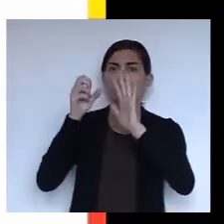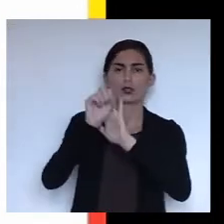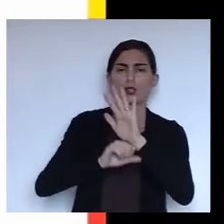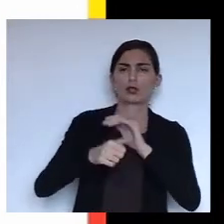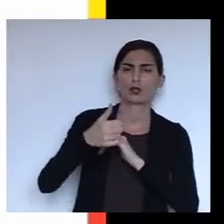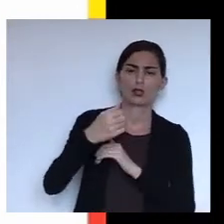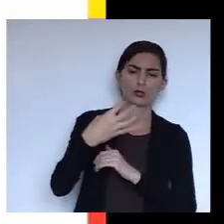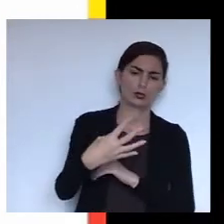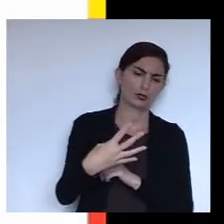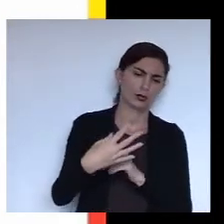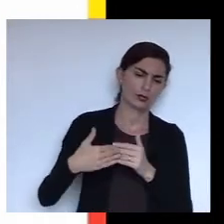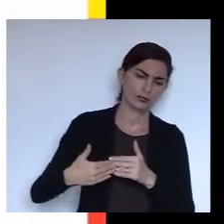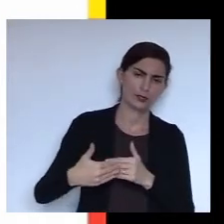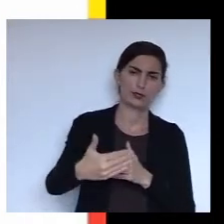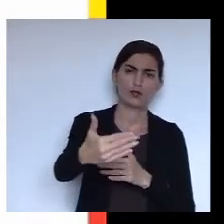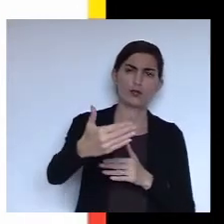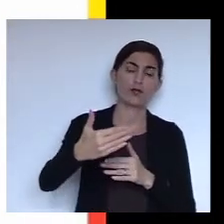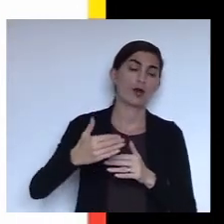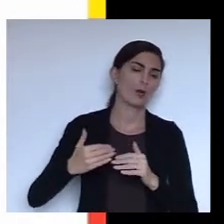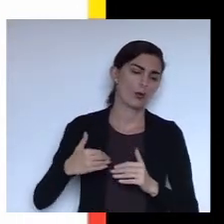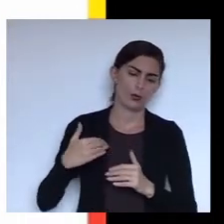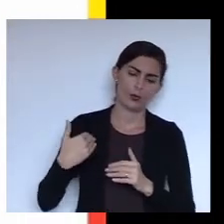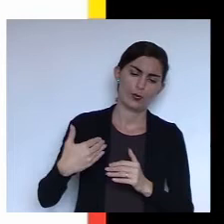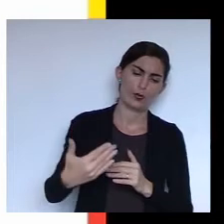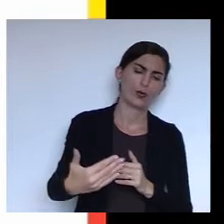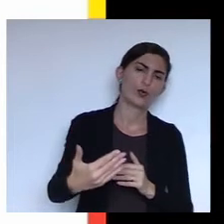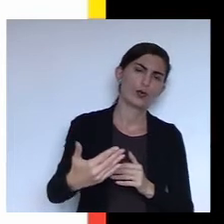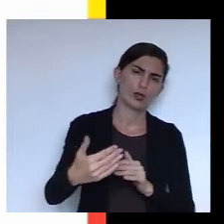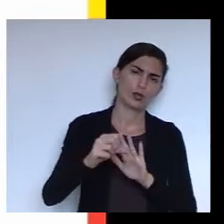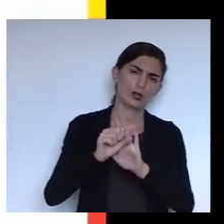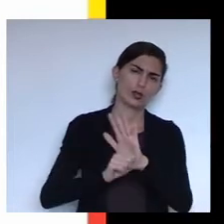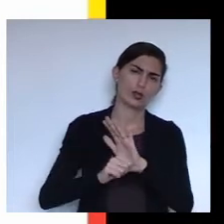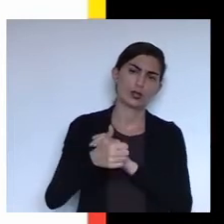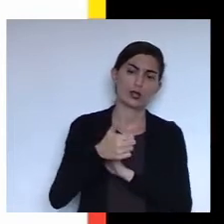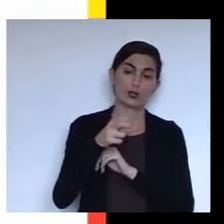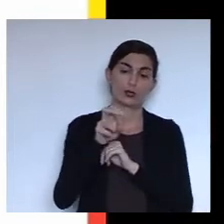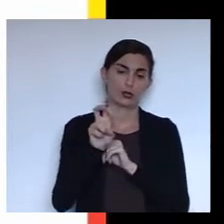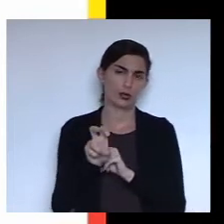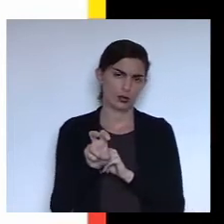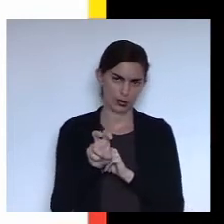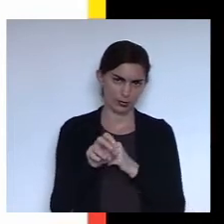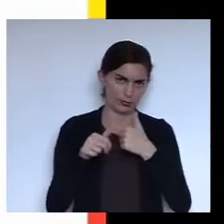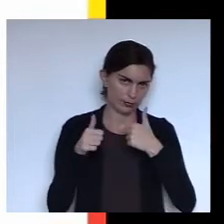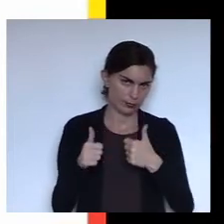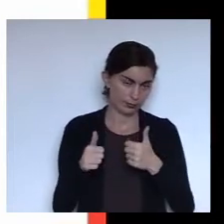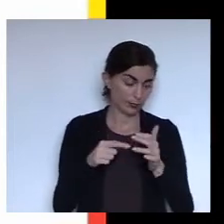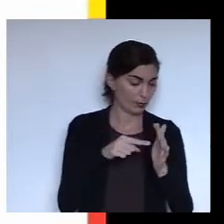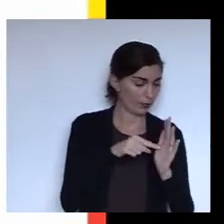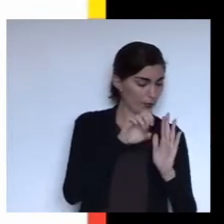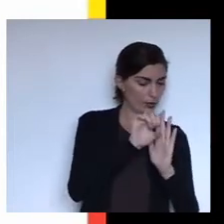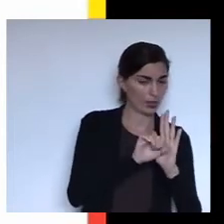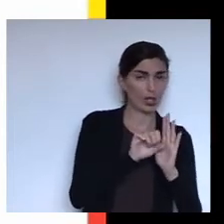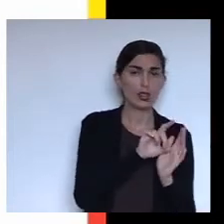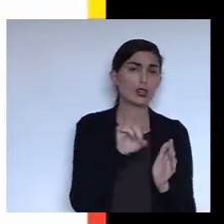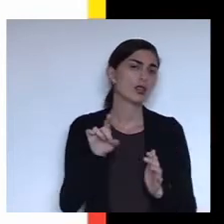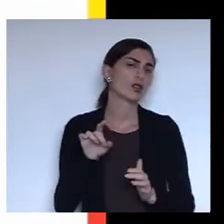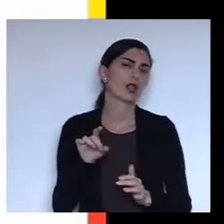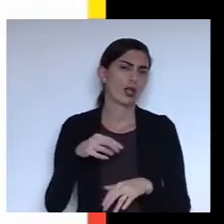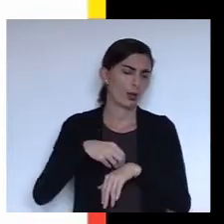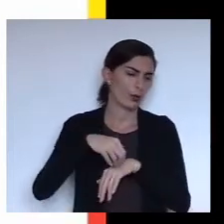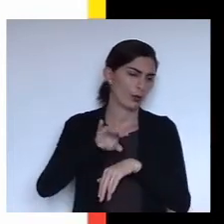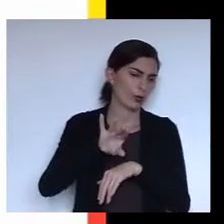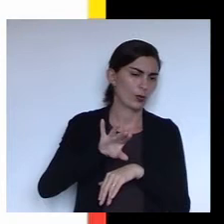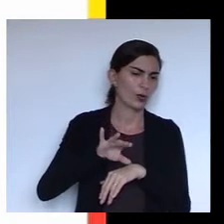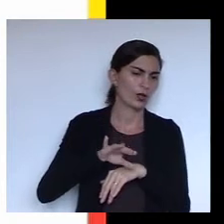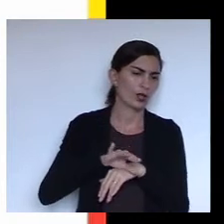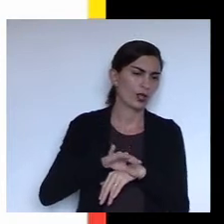século XIV e que vai se estender até o século XV. Tá? Eu ainda vou te dar a data que ela vai terminar.